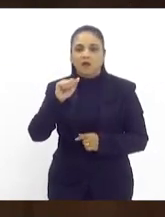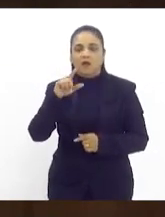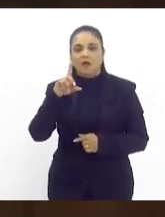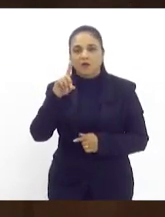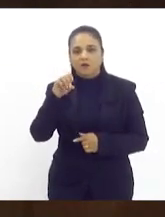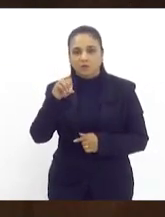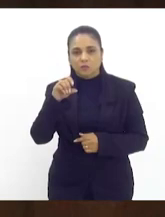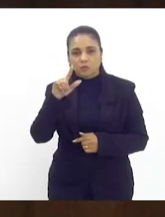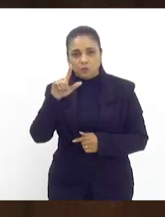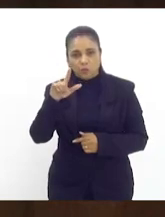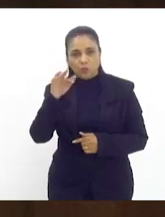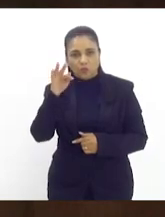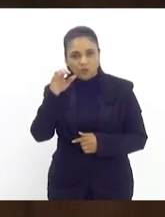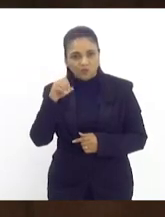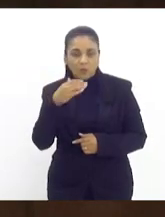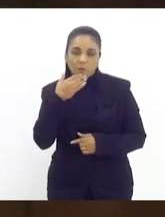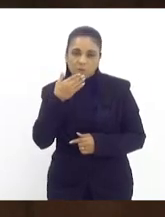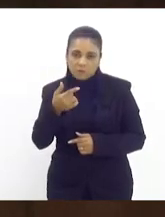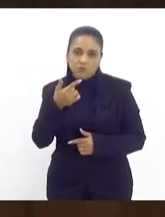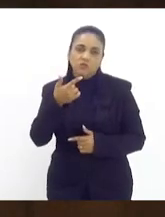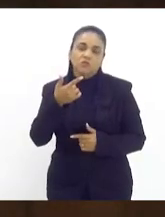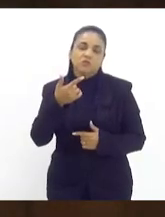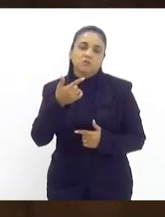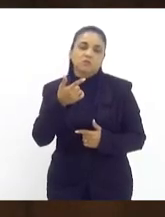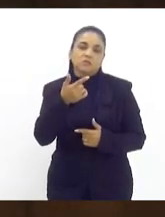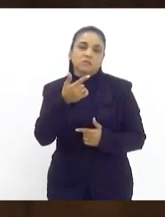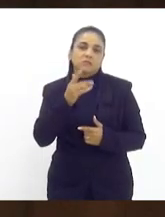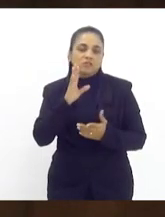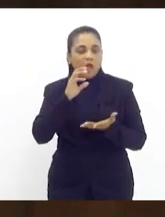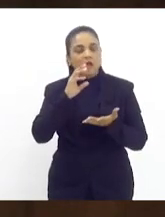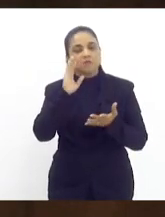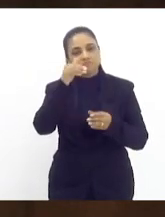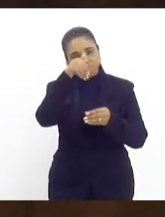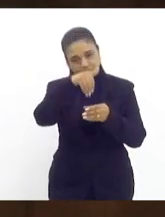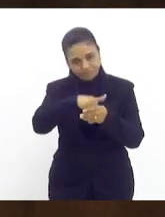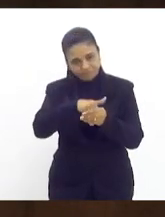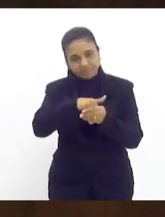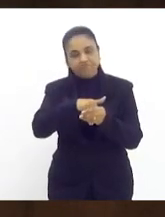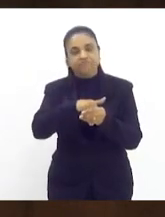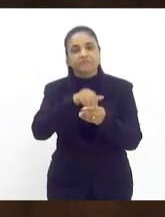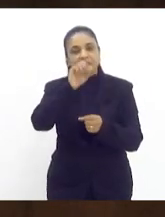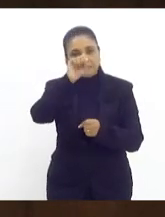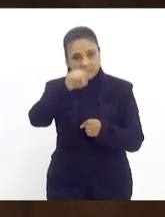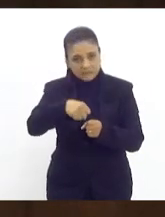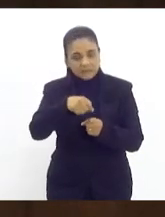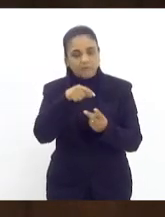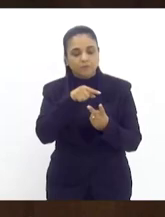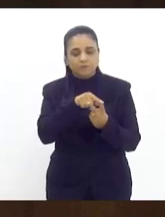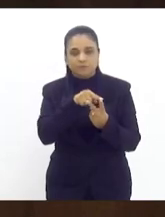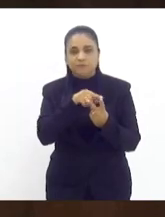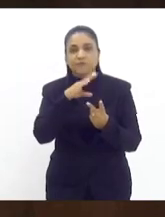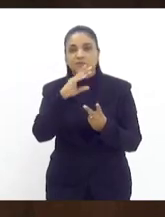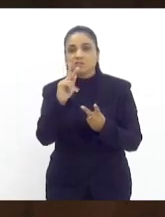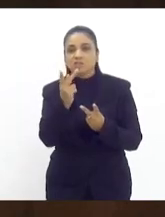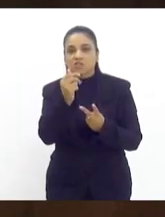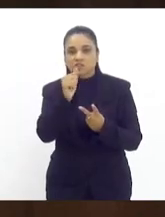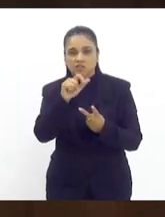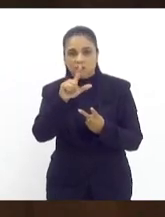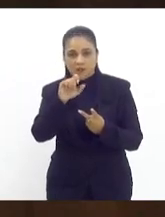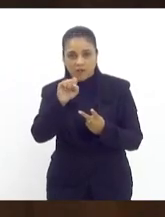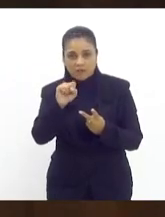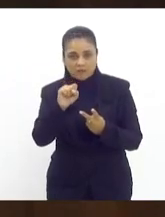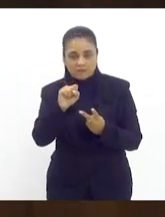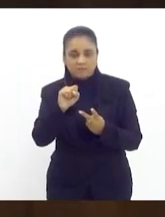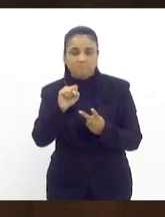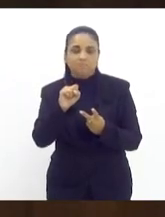também solicitar a Vossa Excelência que já deixe consignado o voto sim no candidato Charles Batista já na